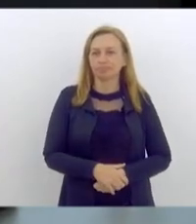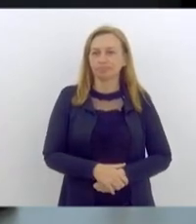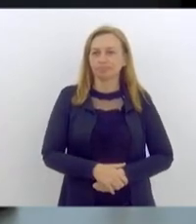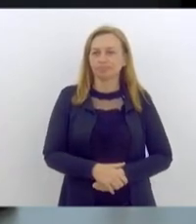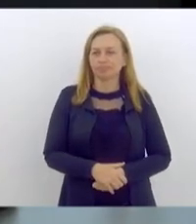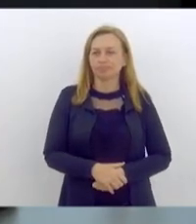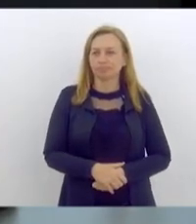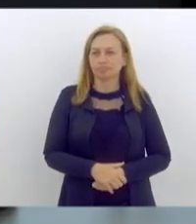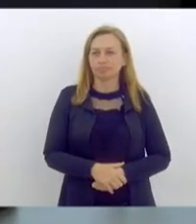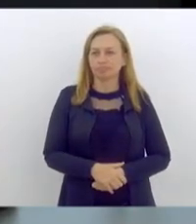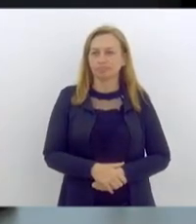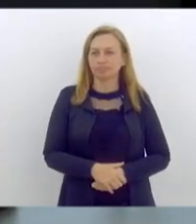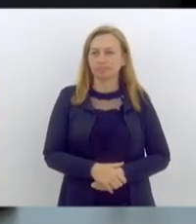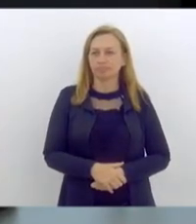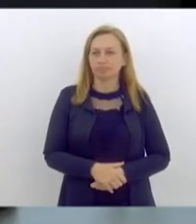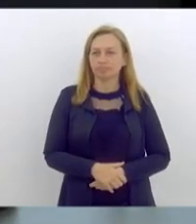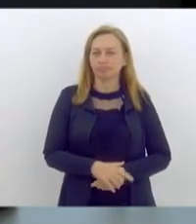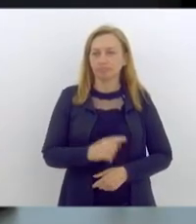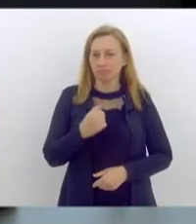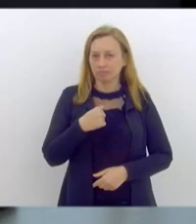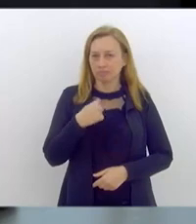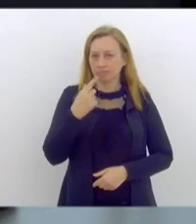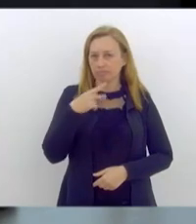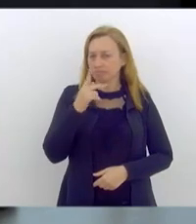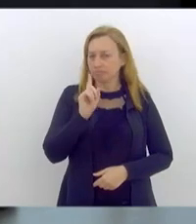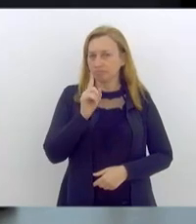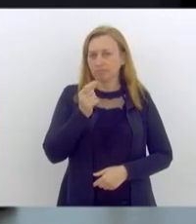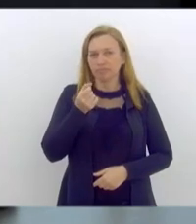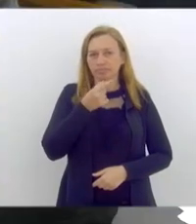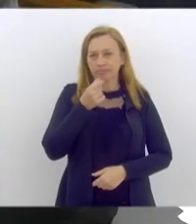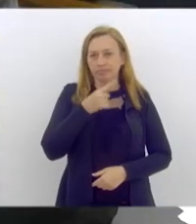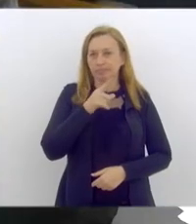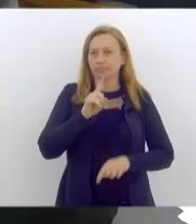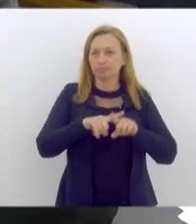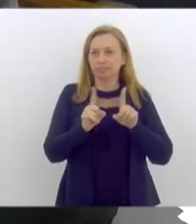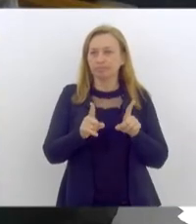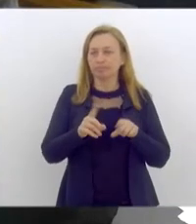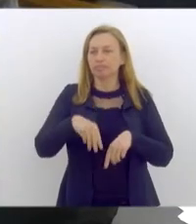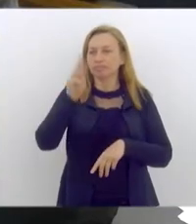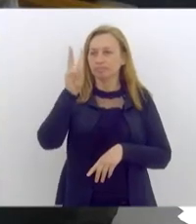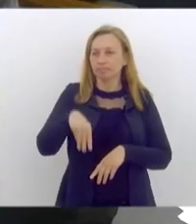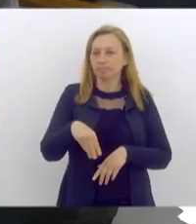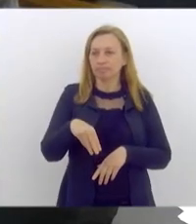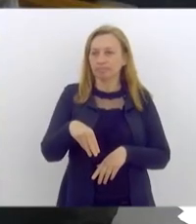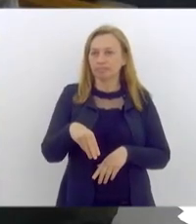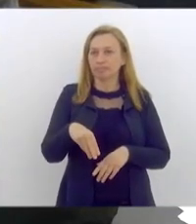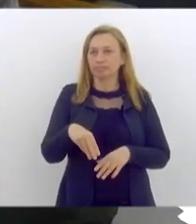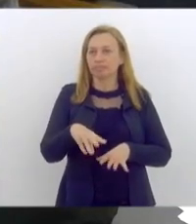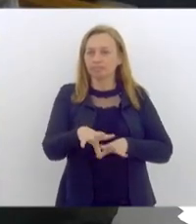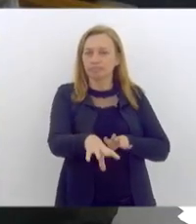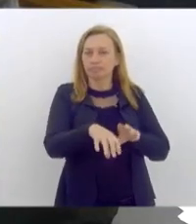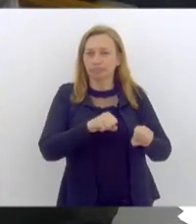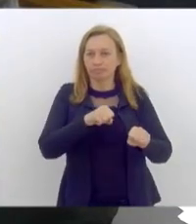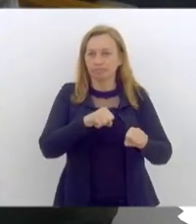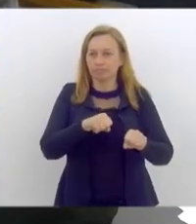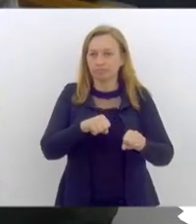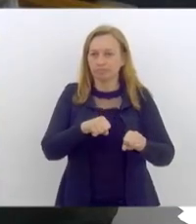Olha o que eu vou falar Não é piada não Mas quem devia dar essa informação